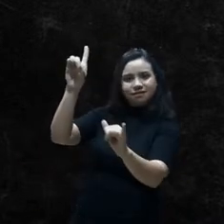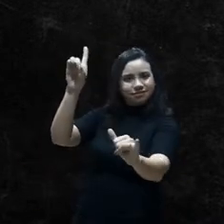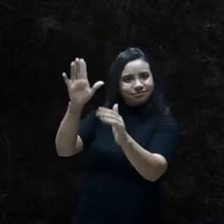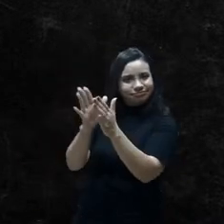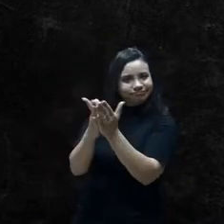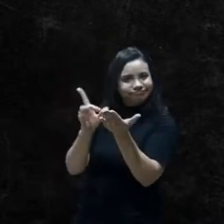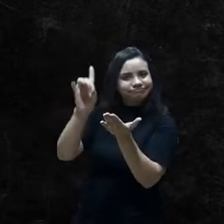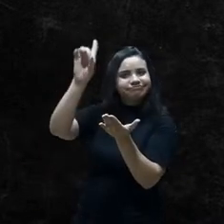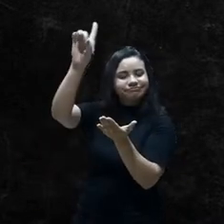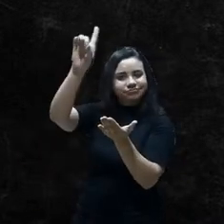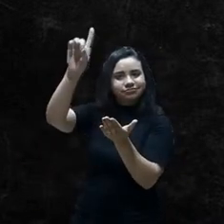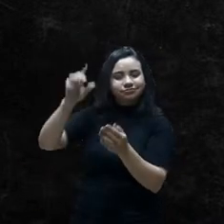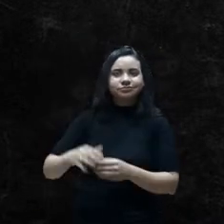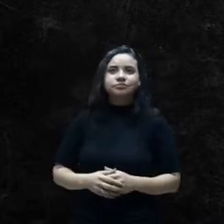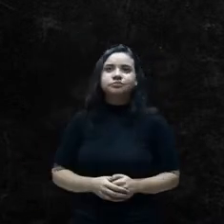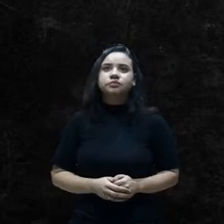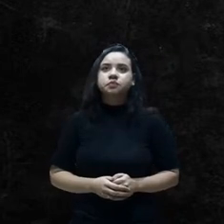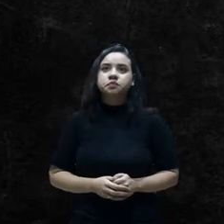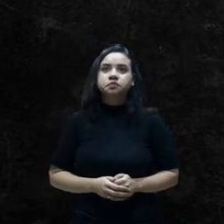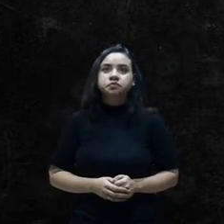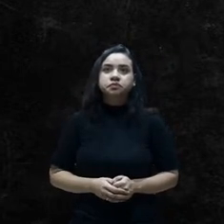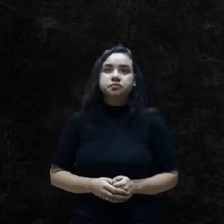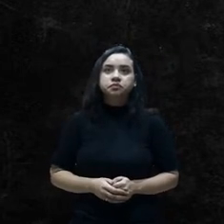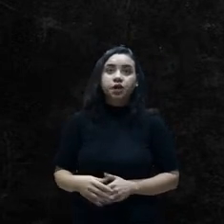beira do caminho são os que ouviram.